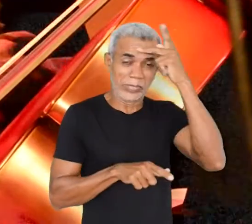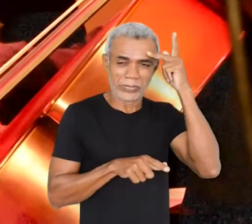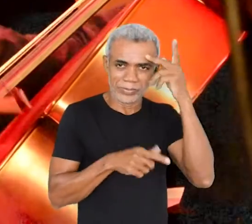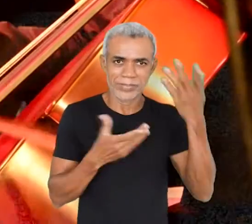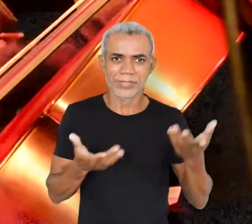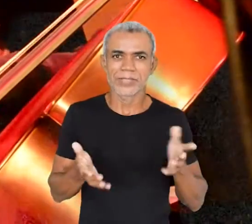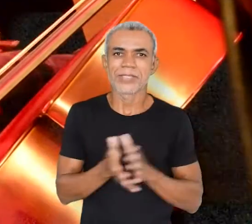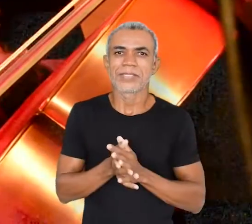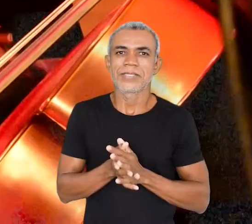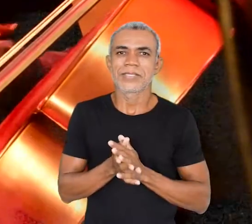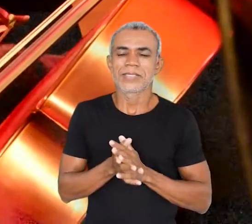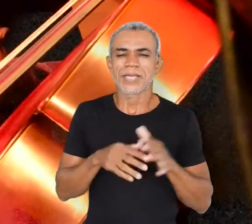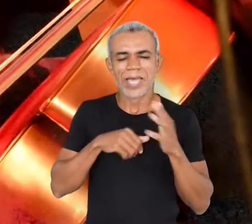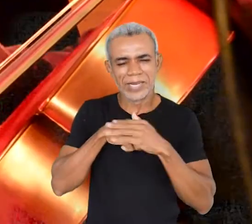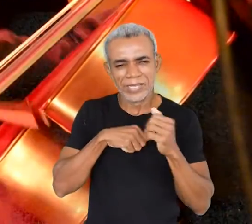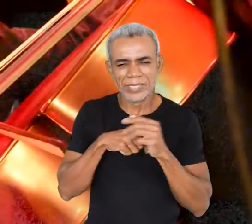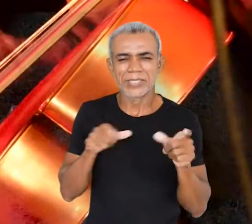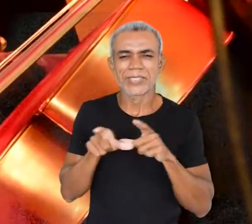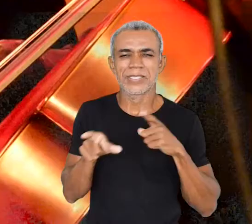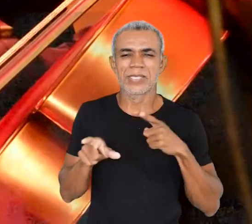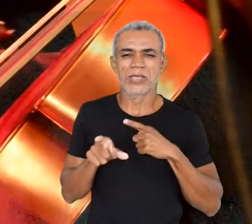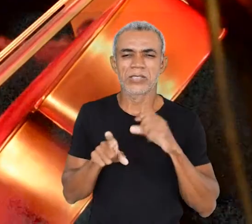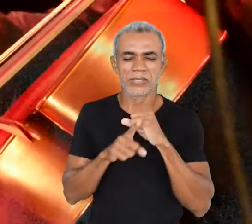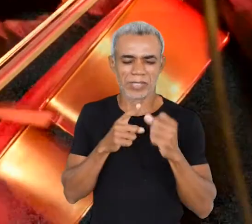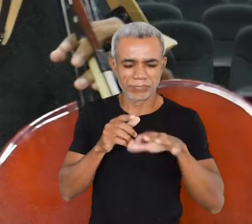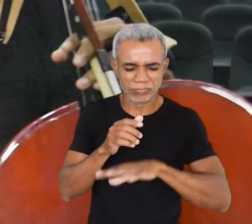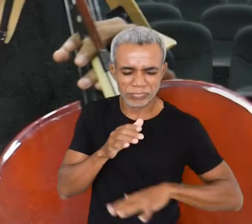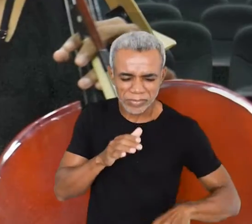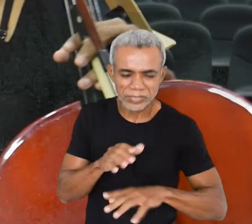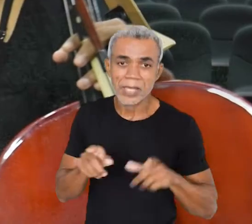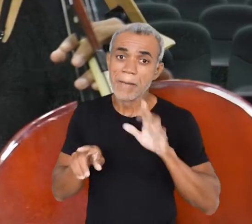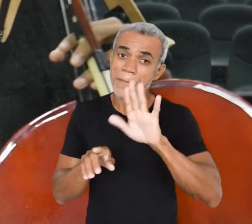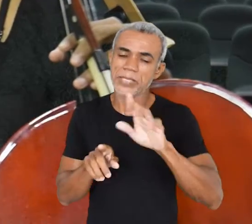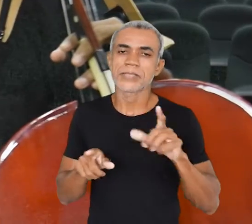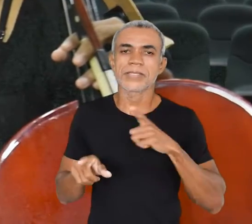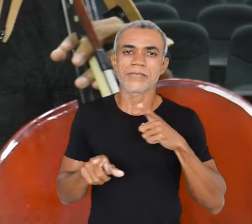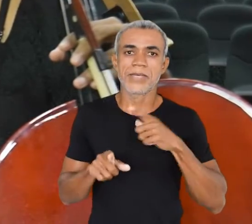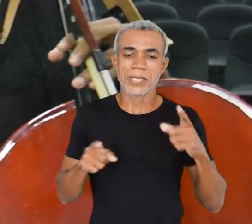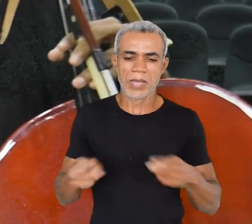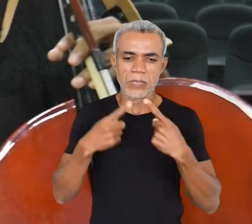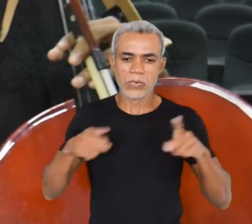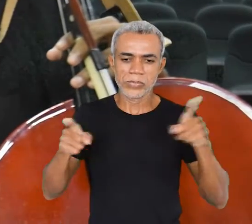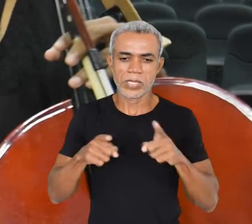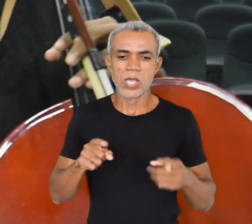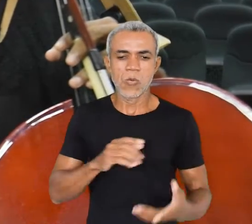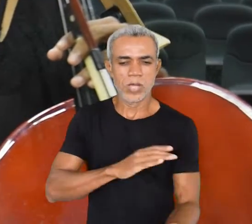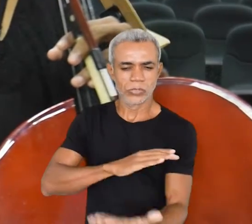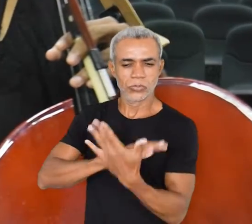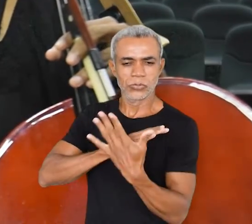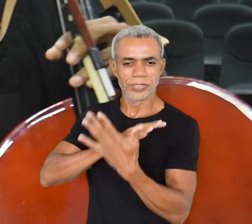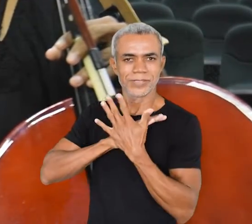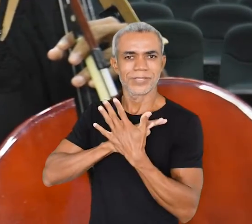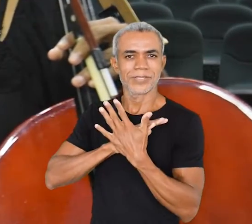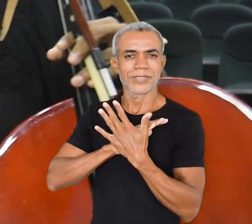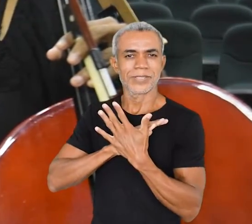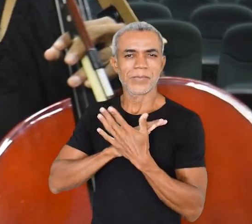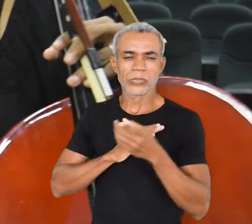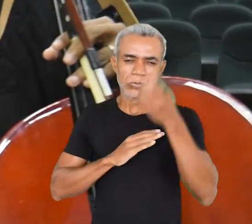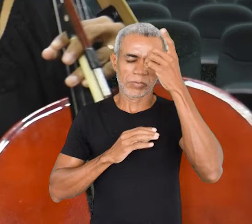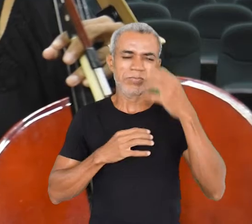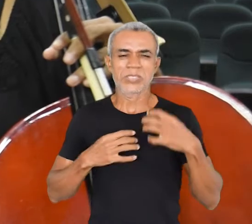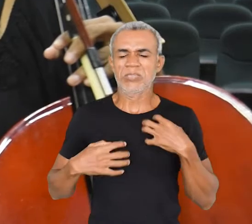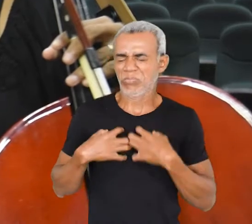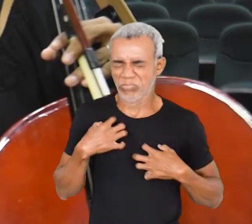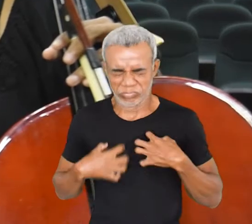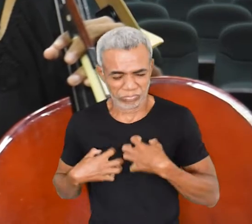música. Nós trabalhamos com pessoas, né, carentes, pessoas que têm as suas realidades inúmeras, mas que vê na música um refúgio,